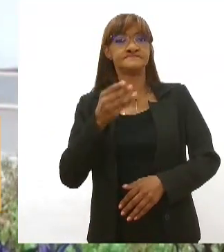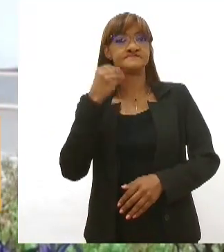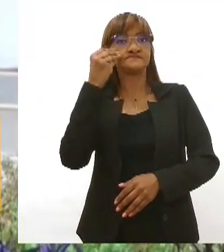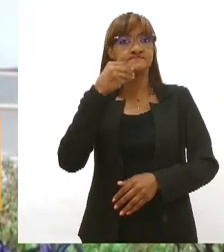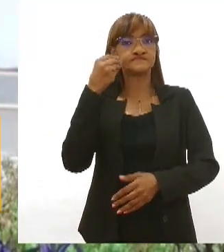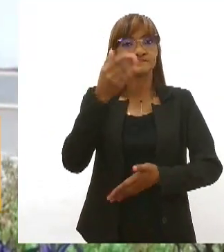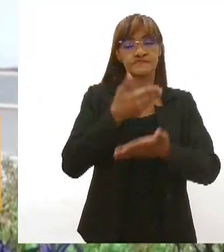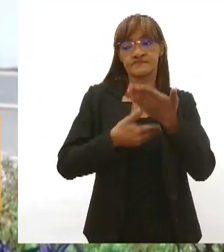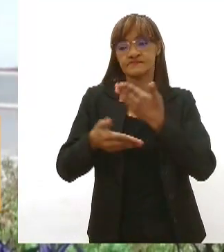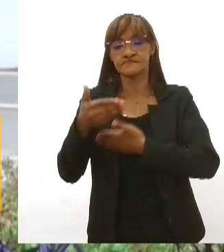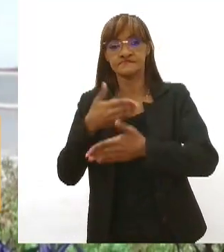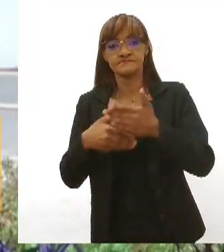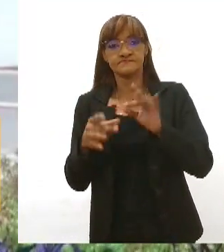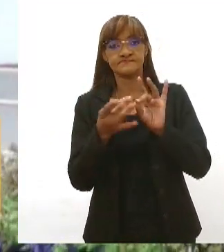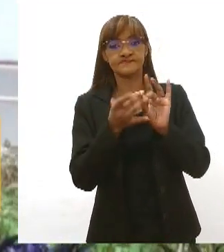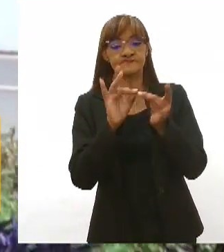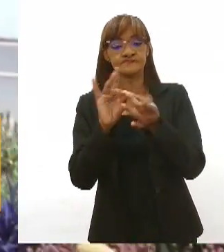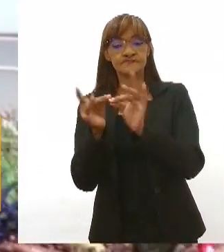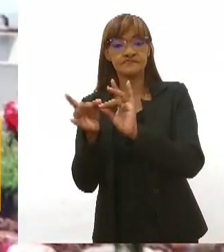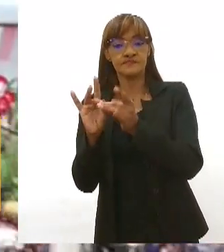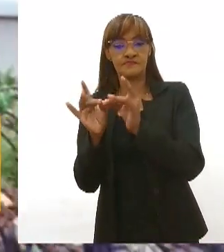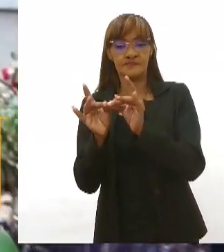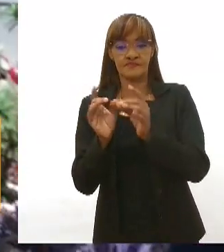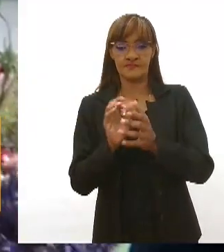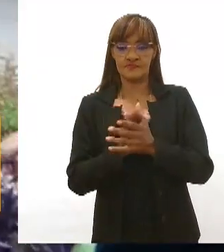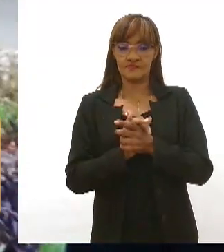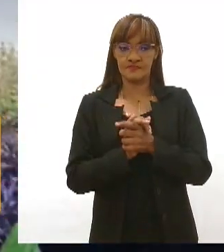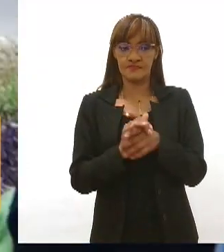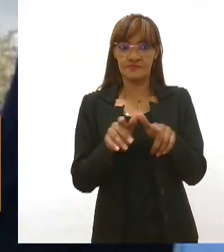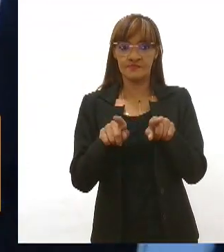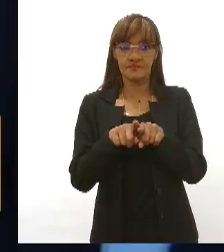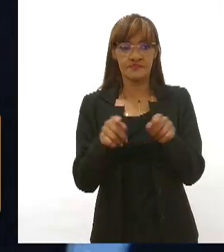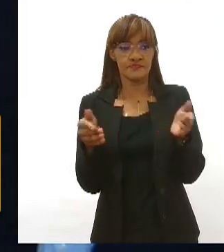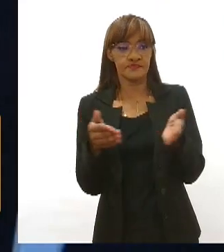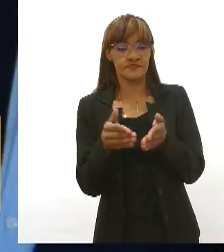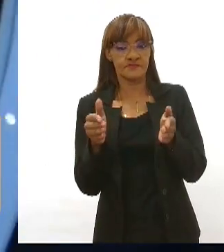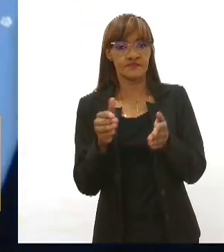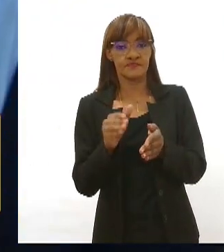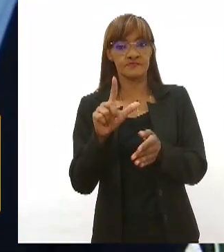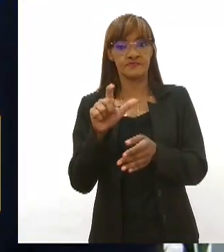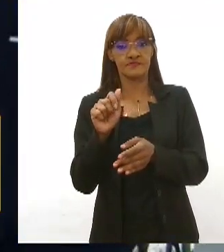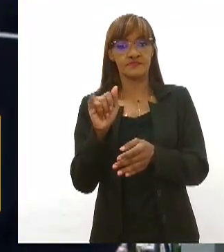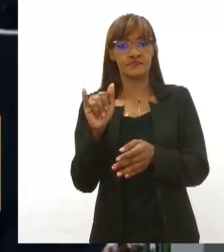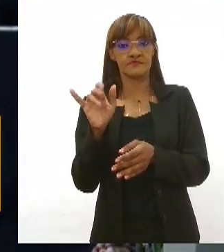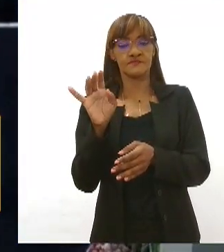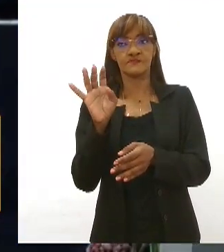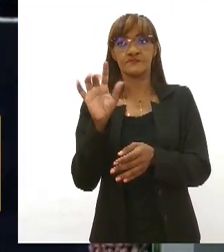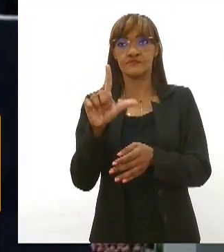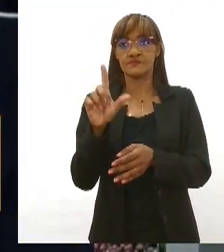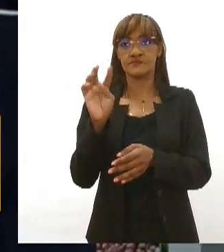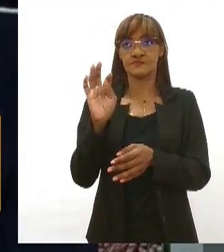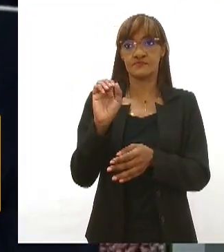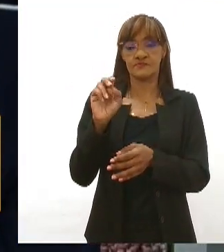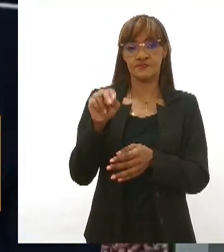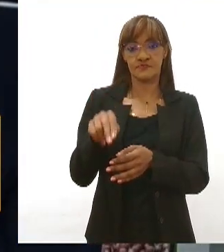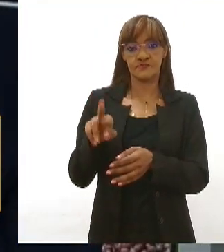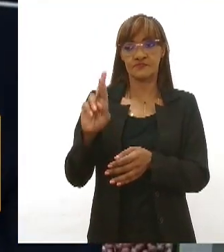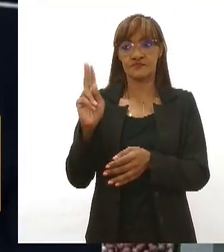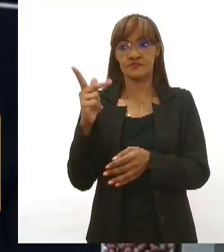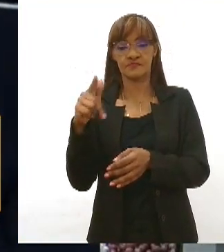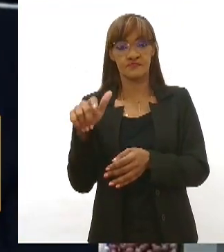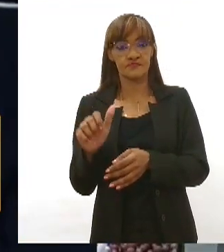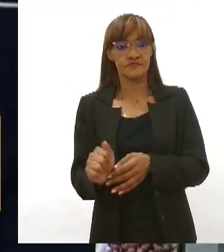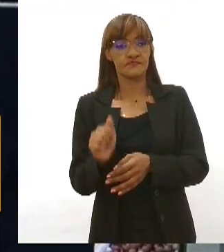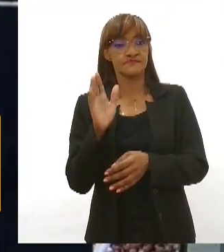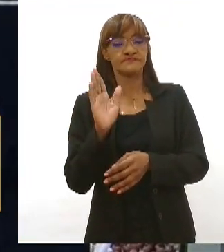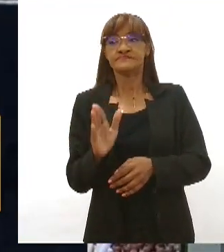serão ofertados. E eu estou aqui agora com Ailton Rocha, ele que é diretor de recursos hídricos da Secretaria de Estado do Meio Ambiente, que vai falar um pouco